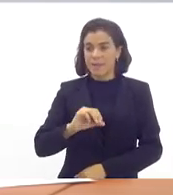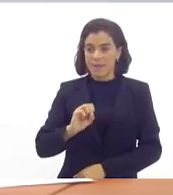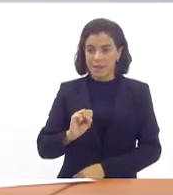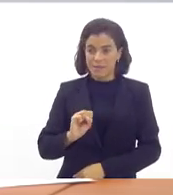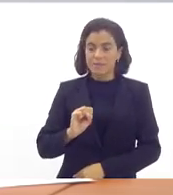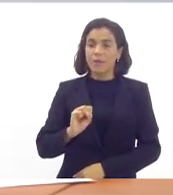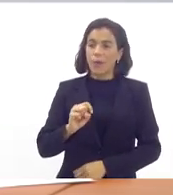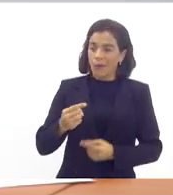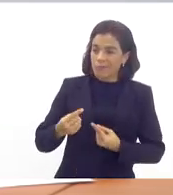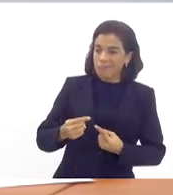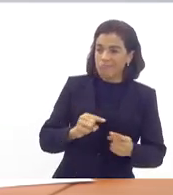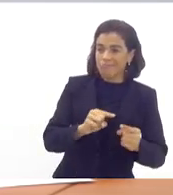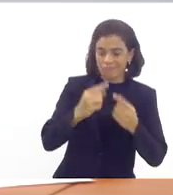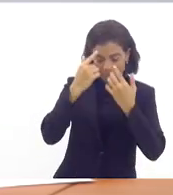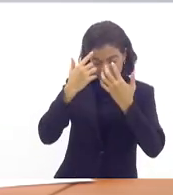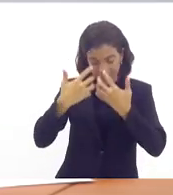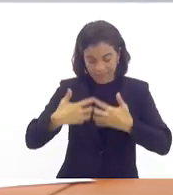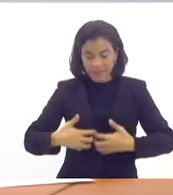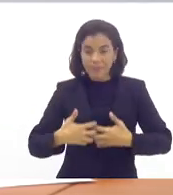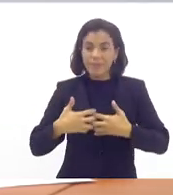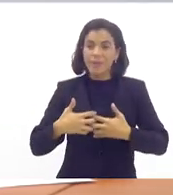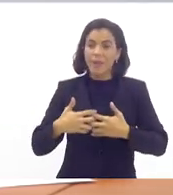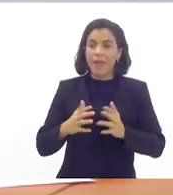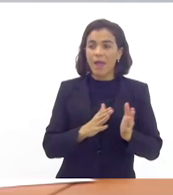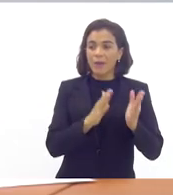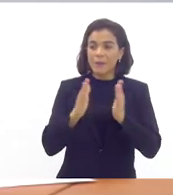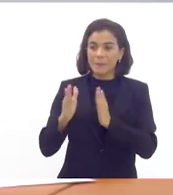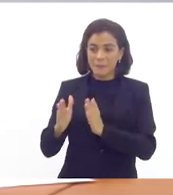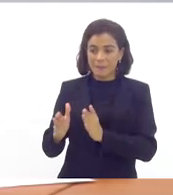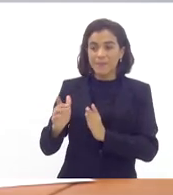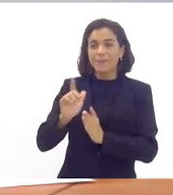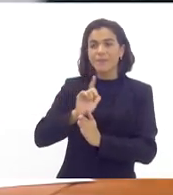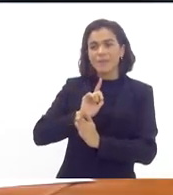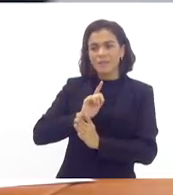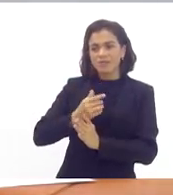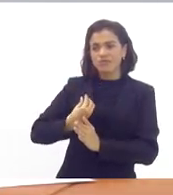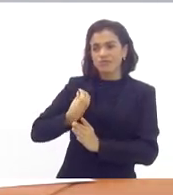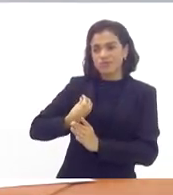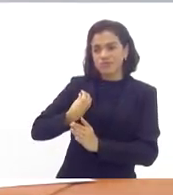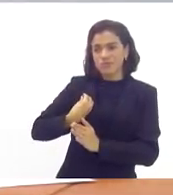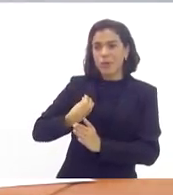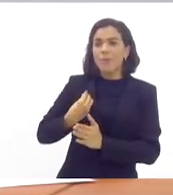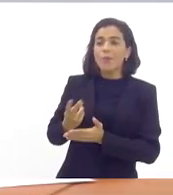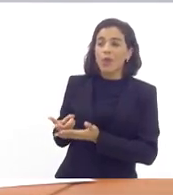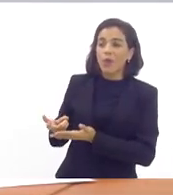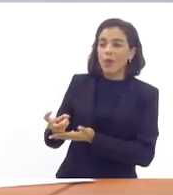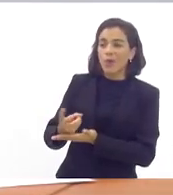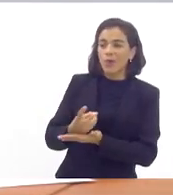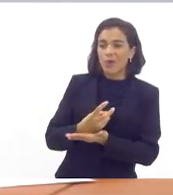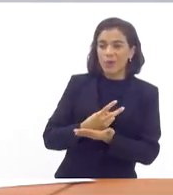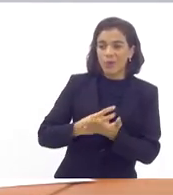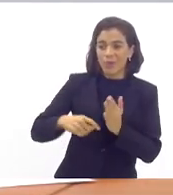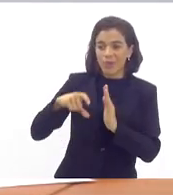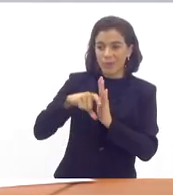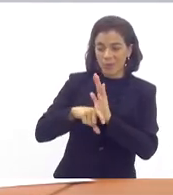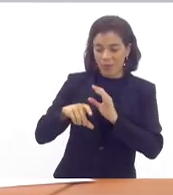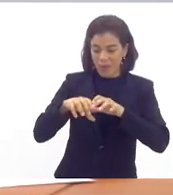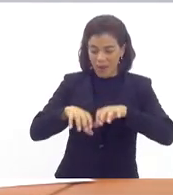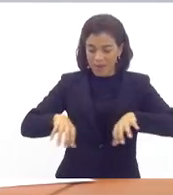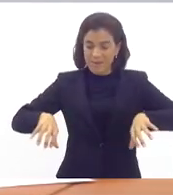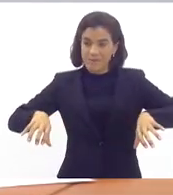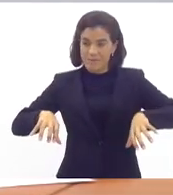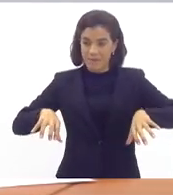provocação. A cota parte, ela sempre existiu, uma vez que os tributos eram separados, ou seja, a arrecadação do